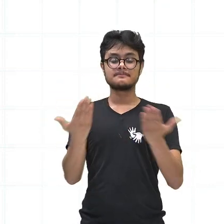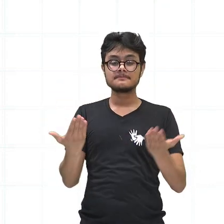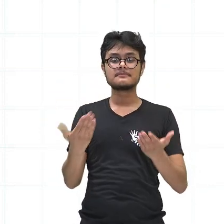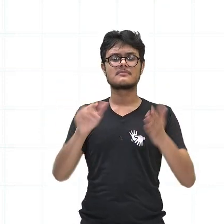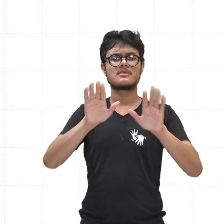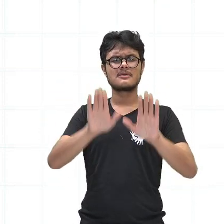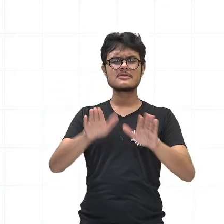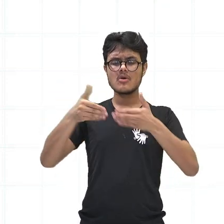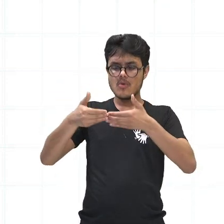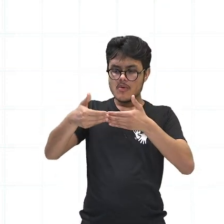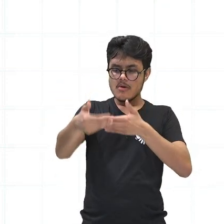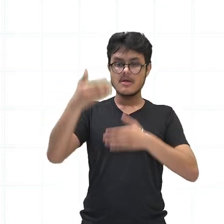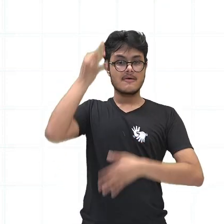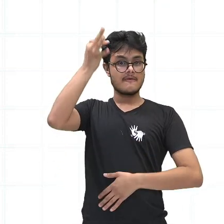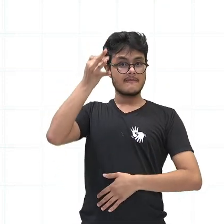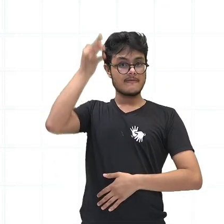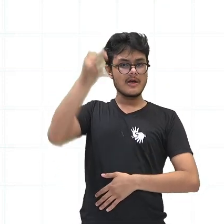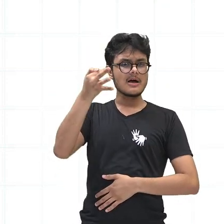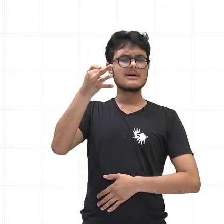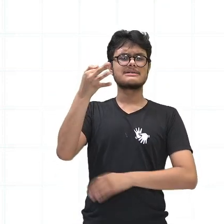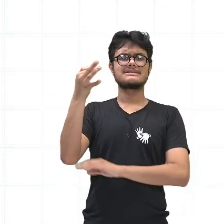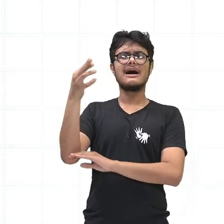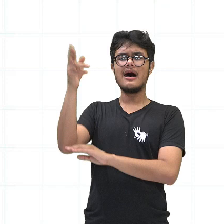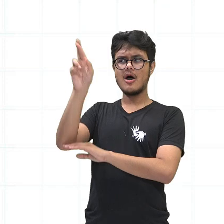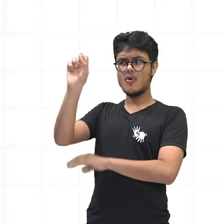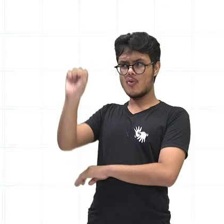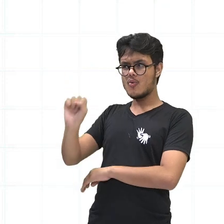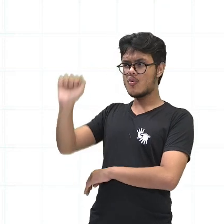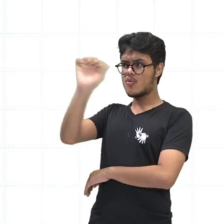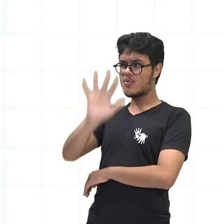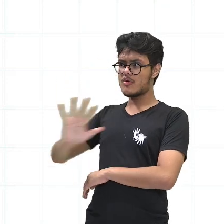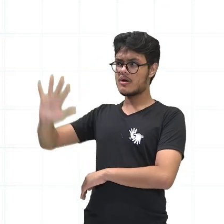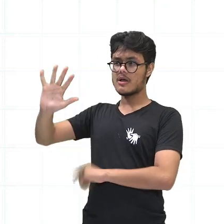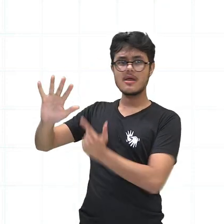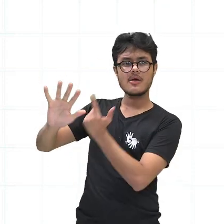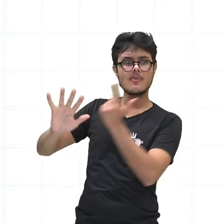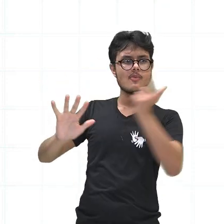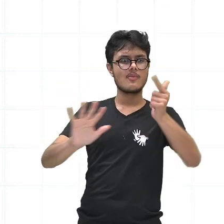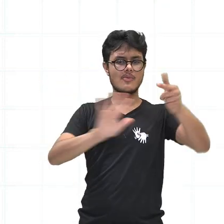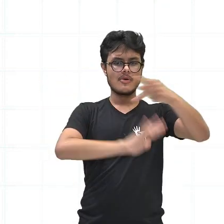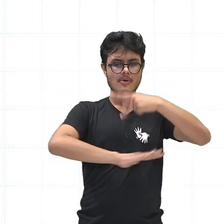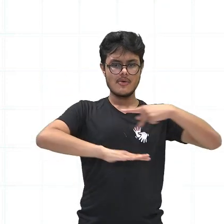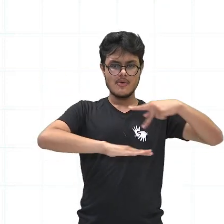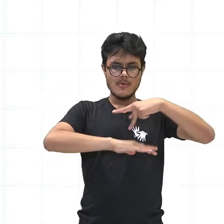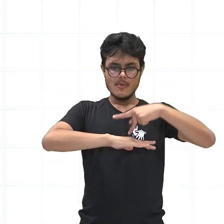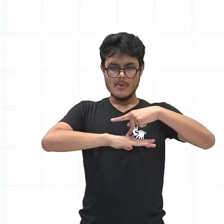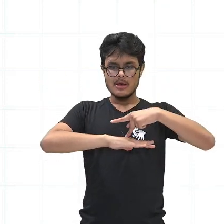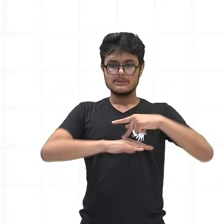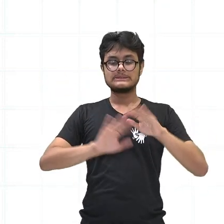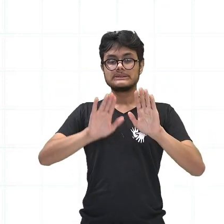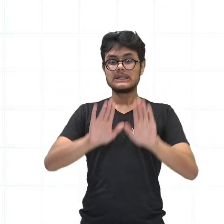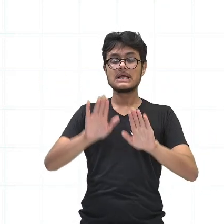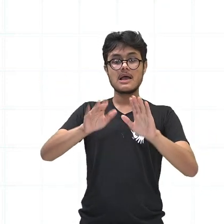na França, Rússia e em outros países. Caracterizada